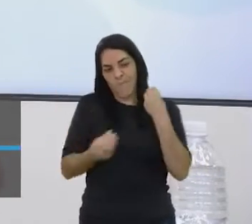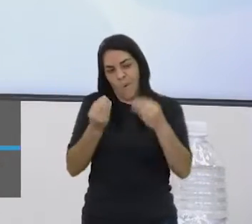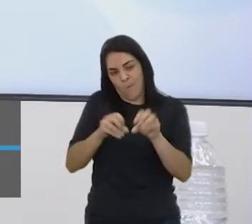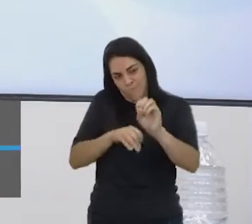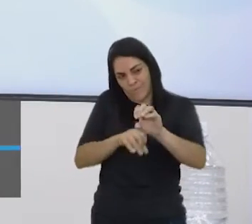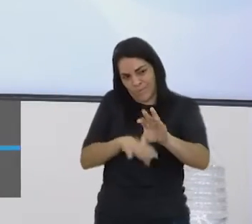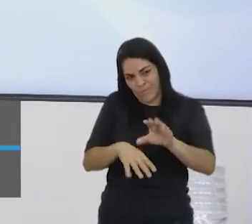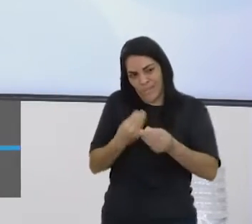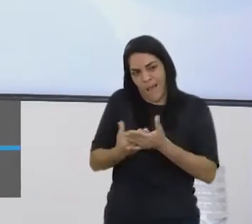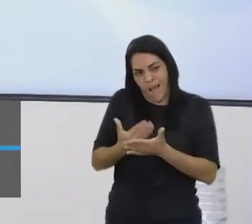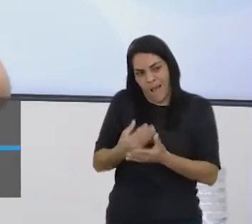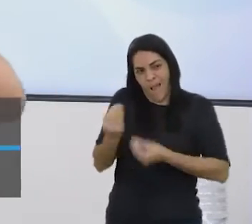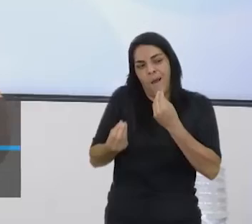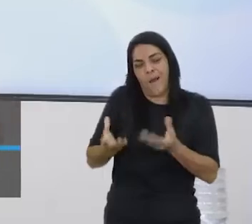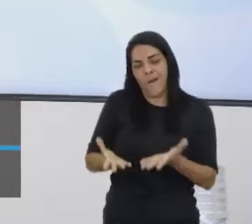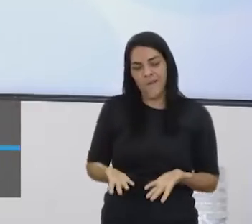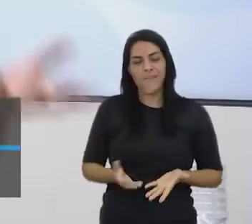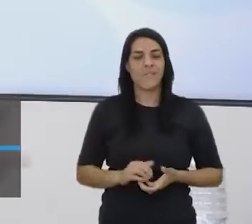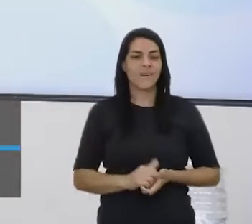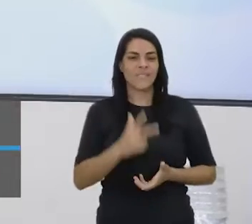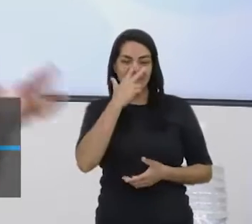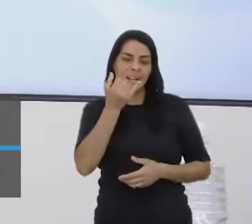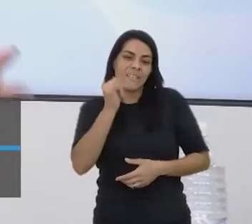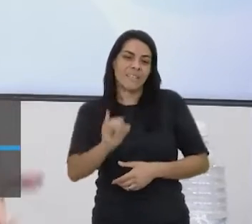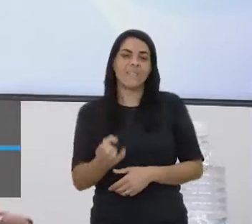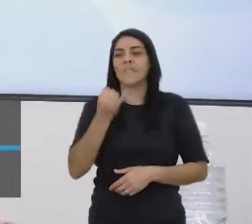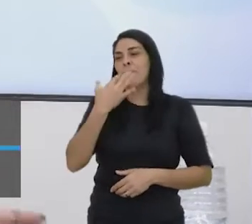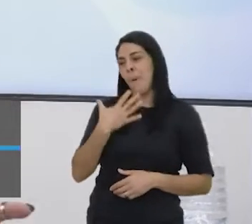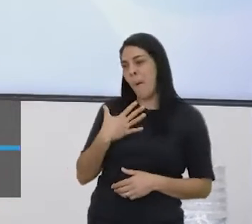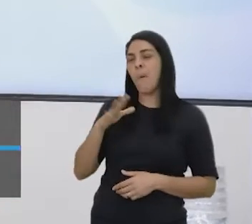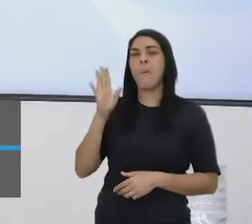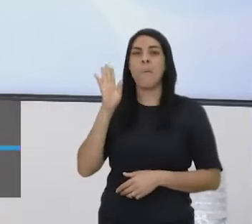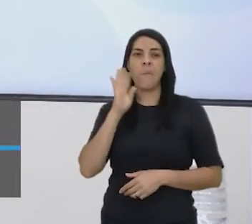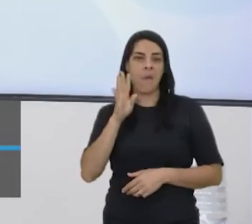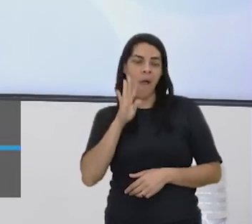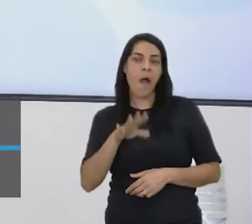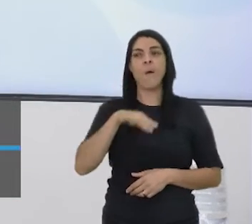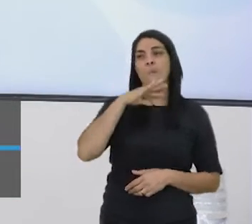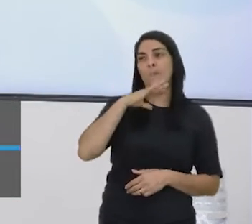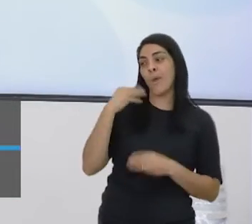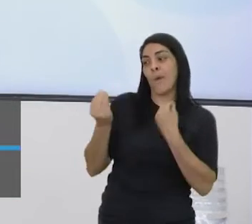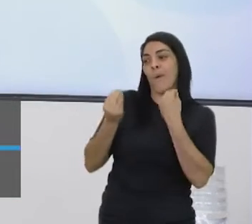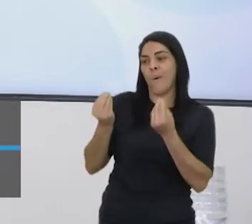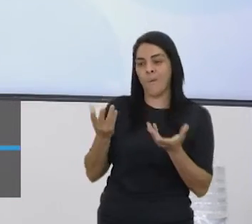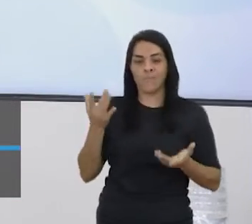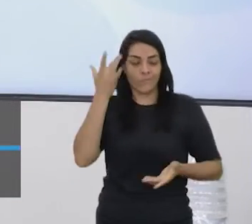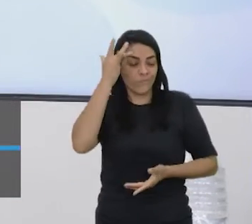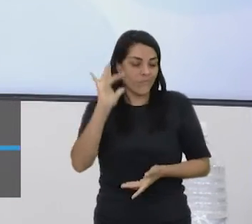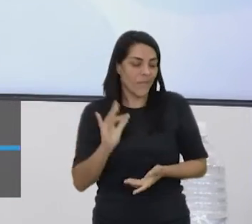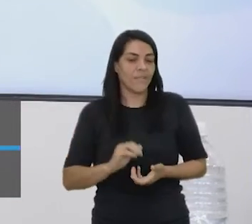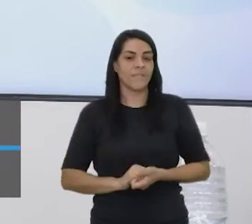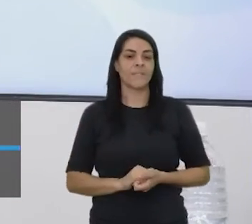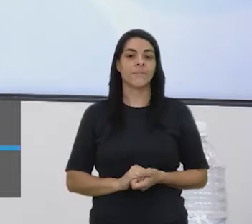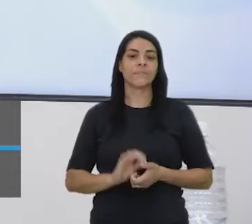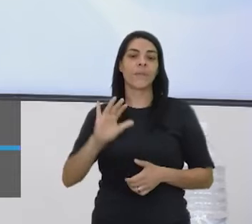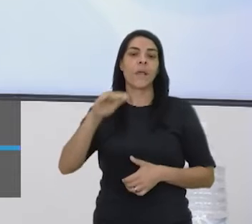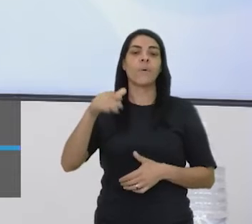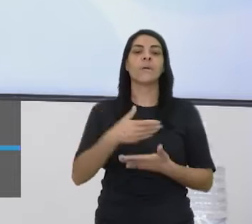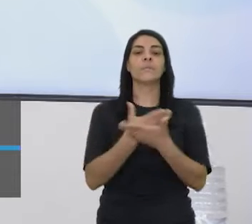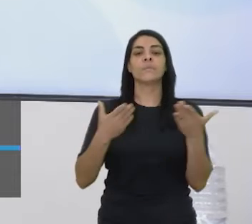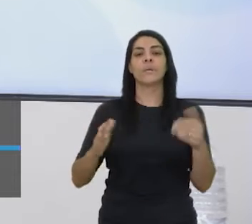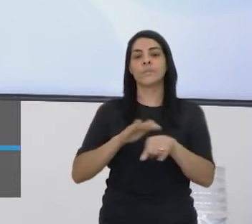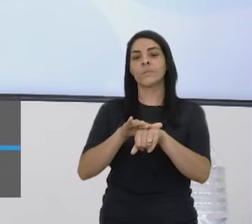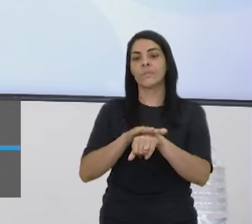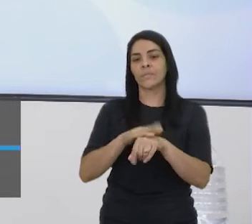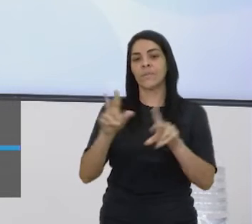sair esquisito vai sair ruim né Será que vai ser legal como que vai ser isso então eu acho que quando a gente fala sobre acolhimento